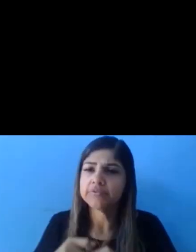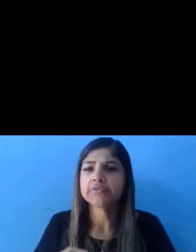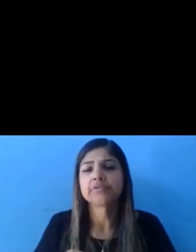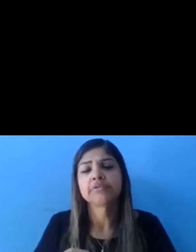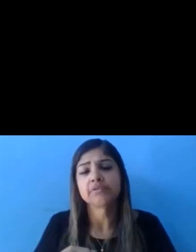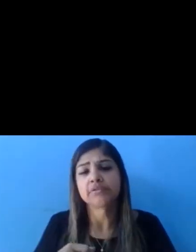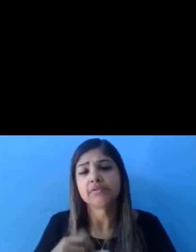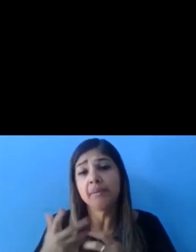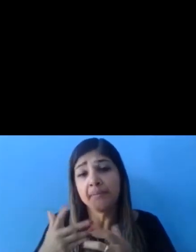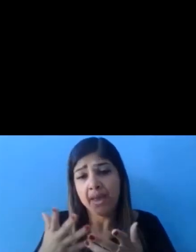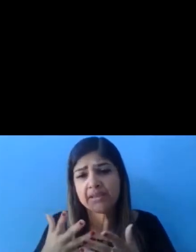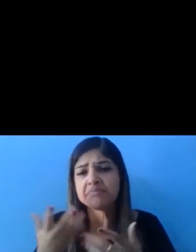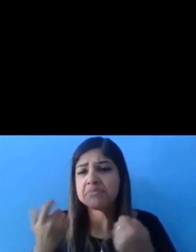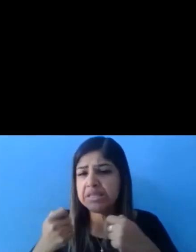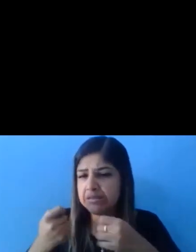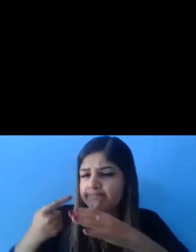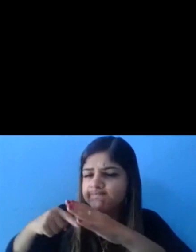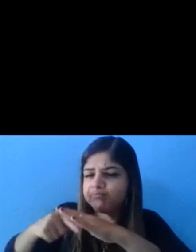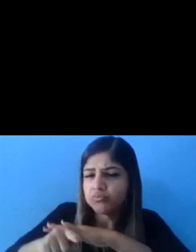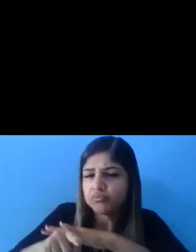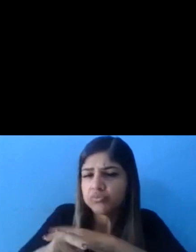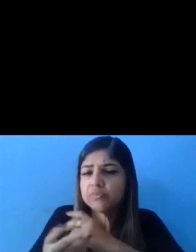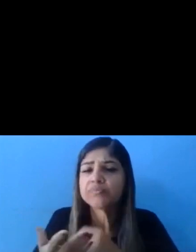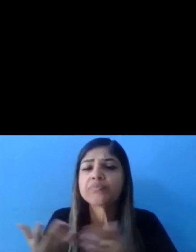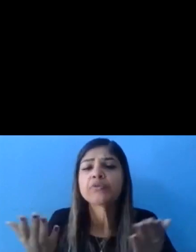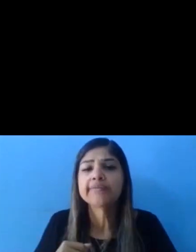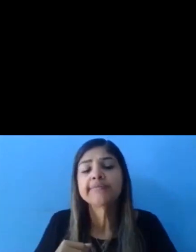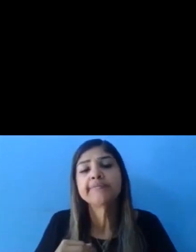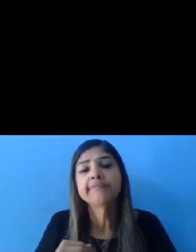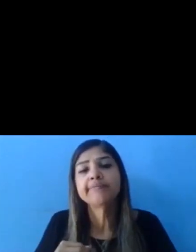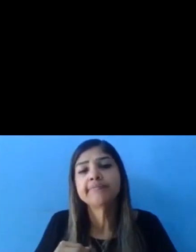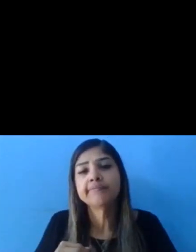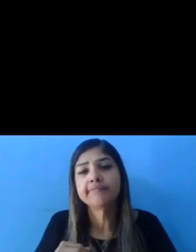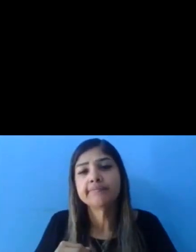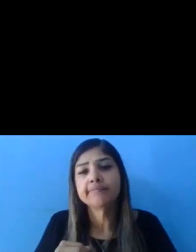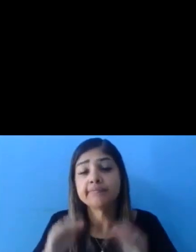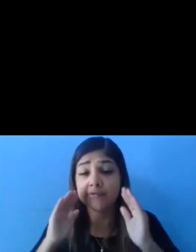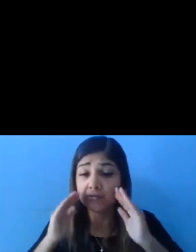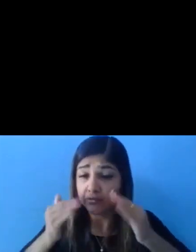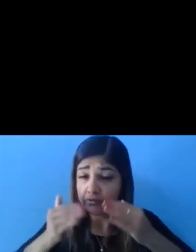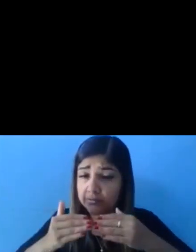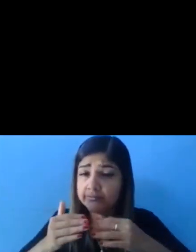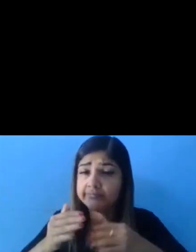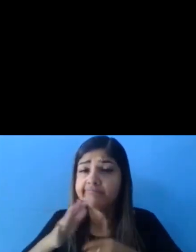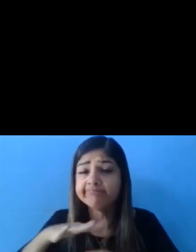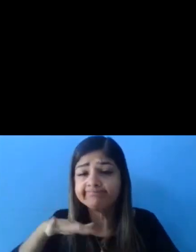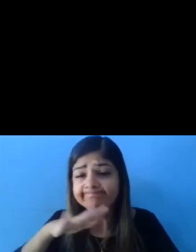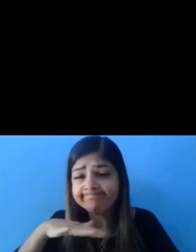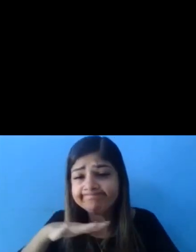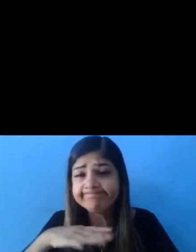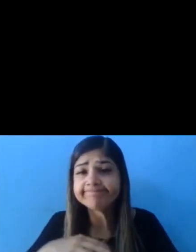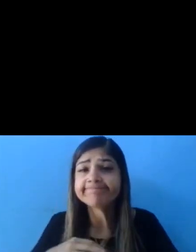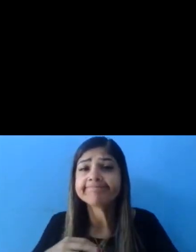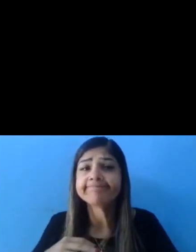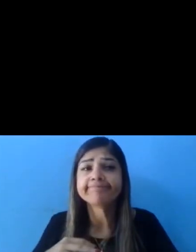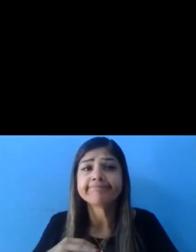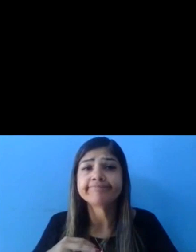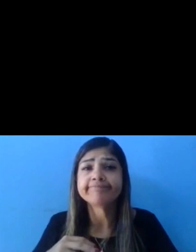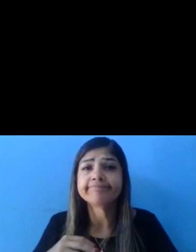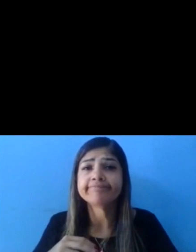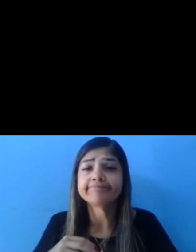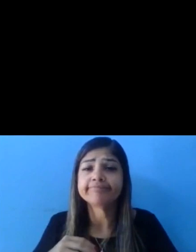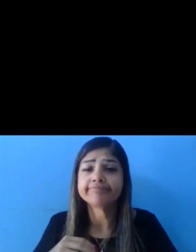exagerado, mas tem que se aprofundar. Então, eu hoje me considero um cara muito especializado em e-commerce, em varejo